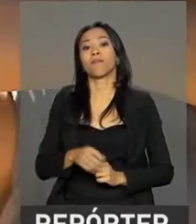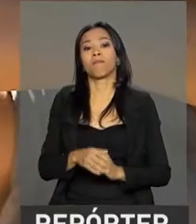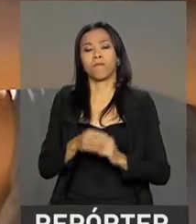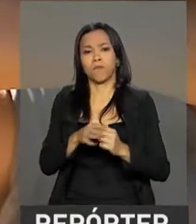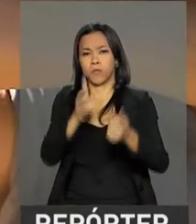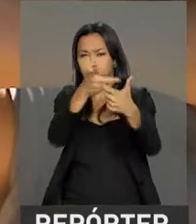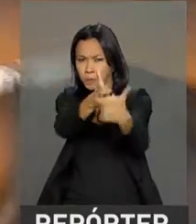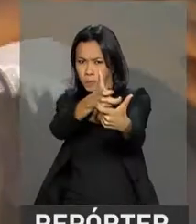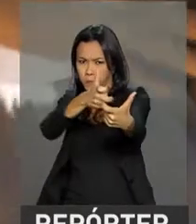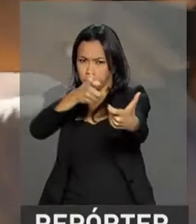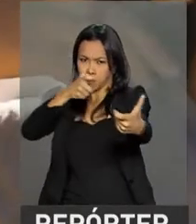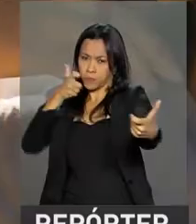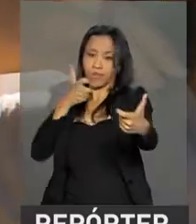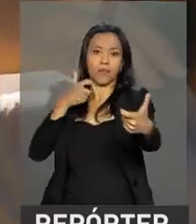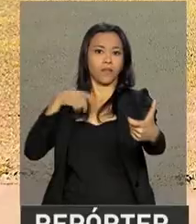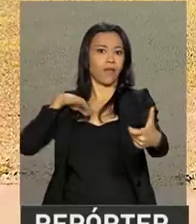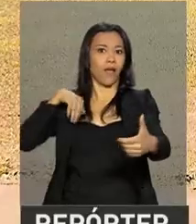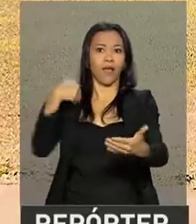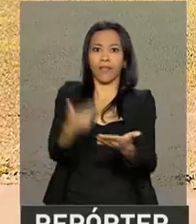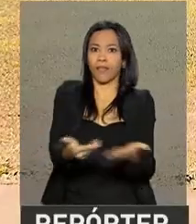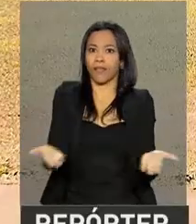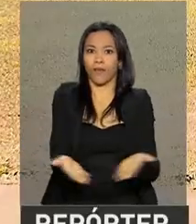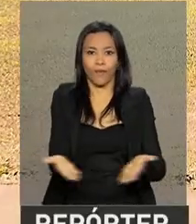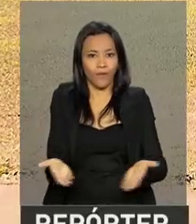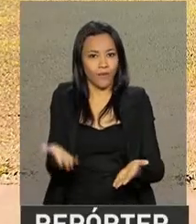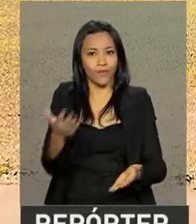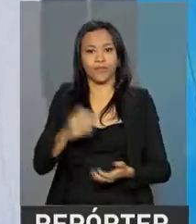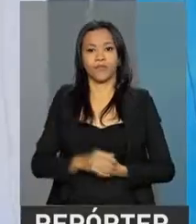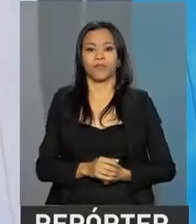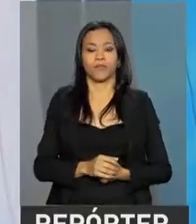Daí para frente, a carreira não saiu mais da mira.